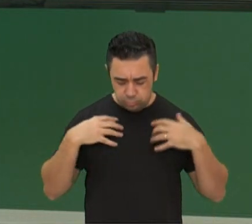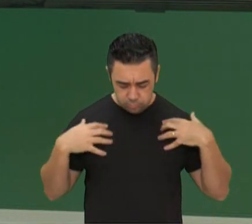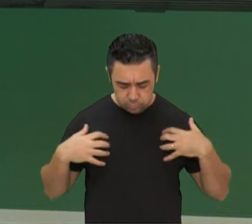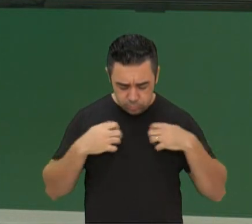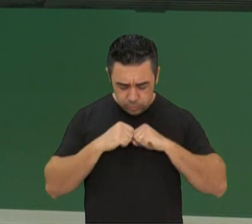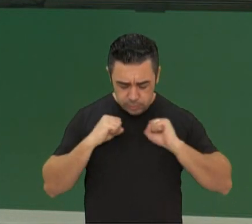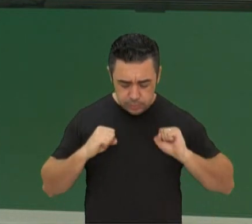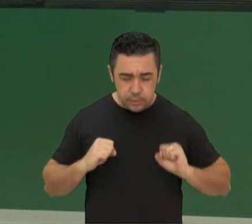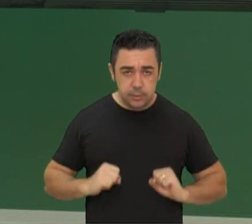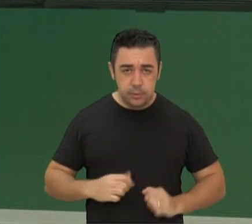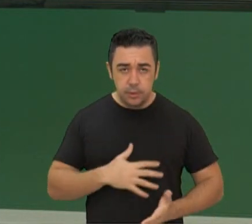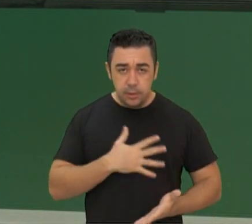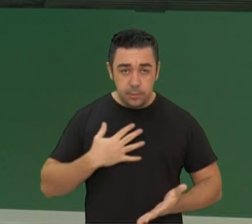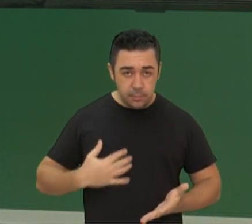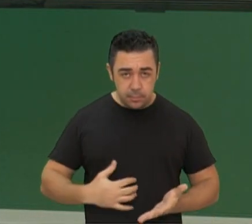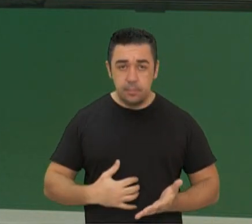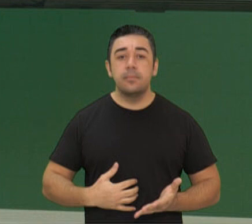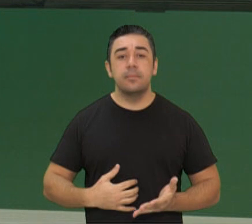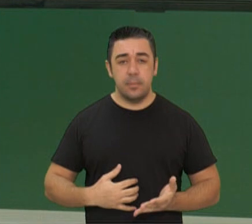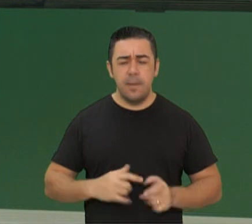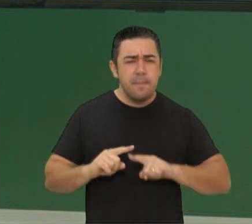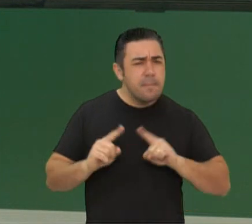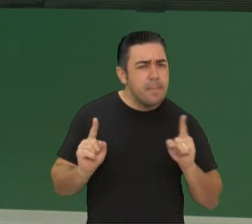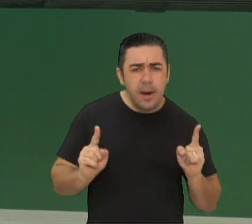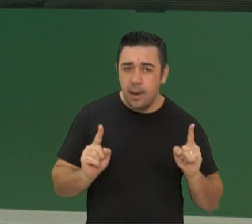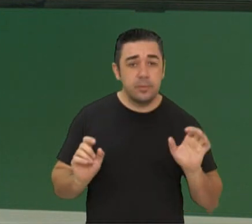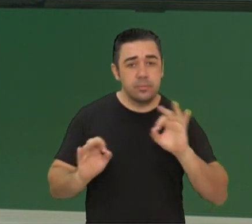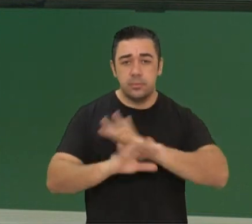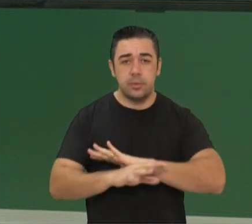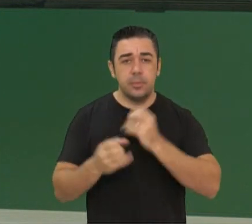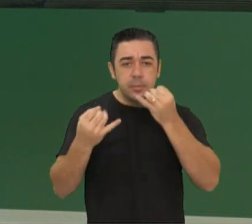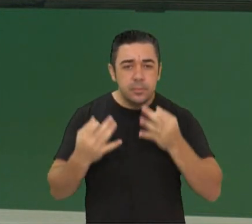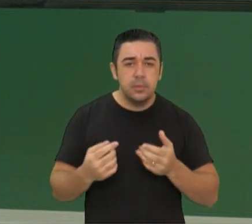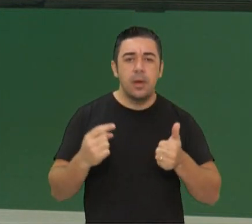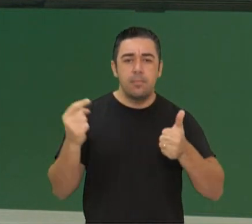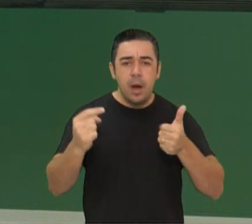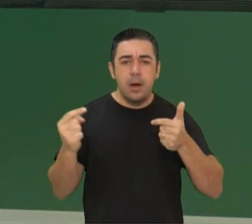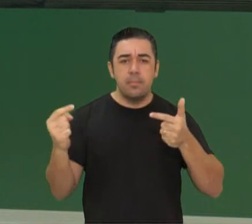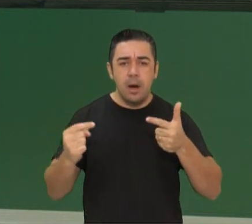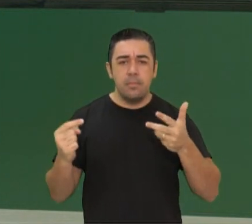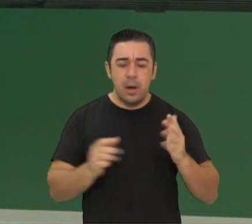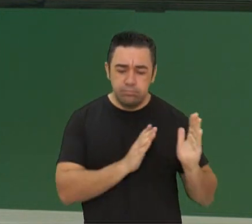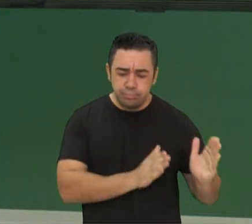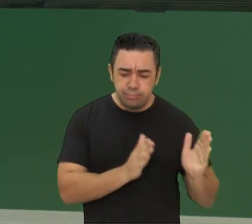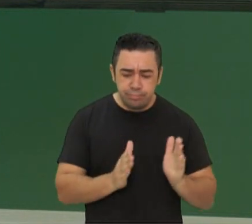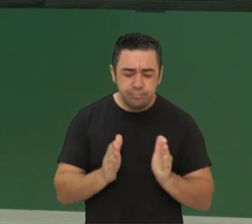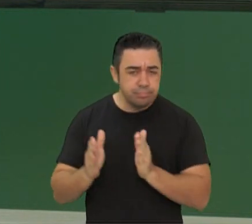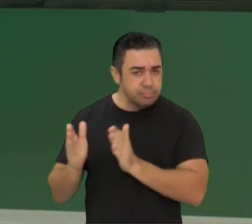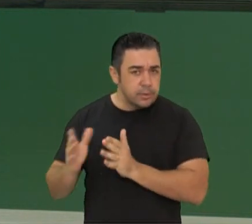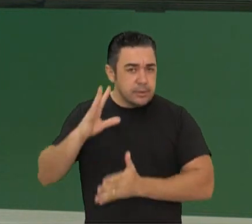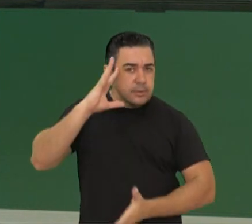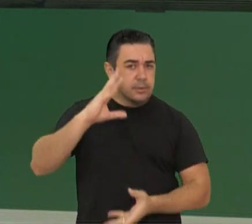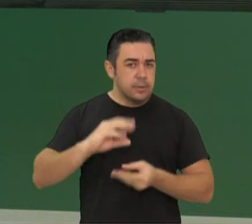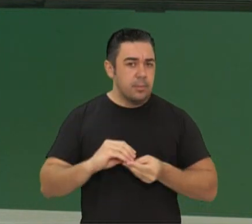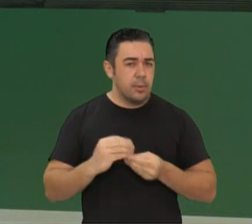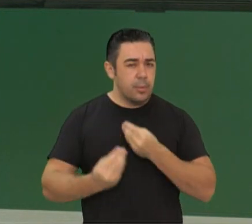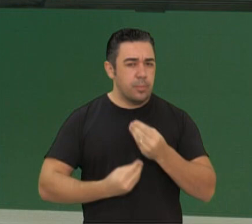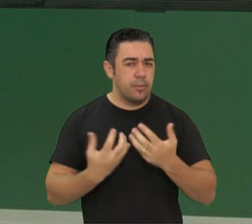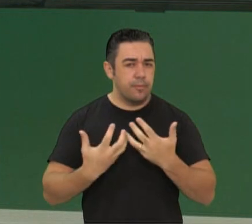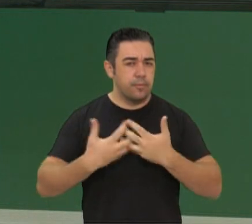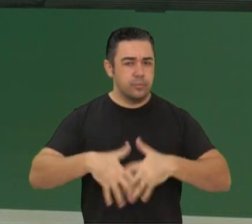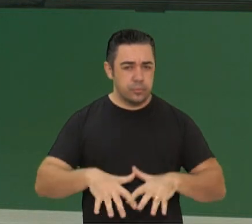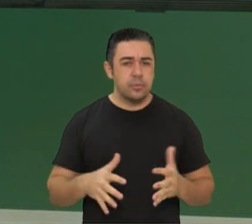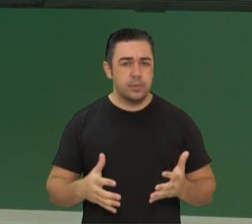falamos das etapas, porém, nós não concluímos as etapas, né? É um processo complexo, então a gente viu até